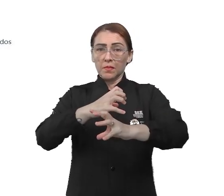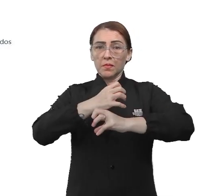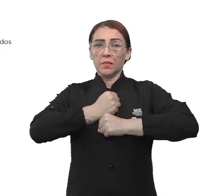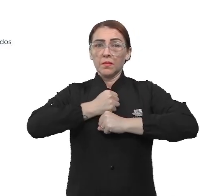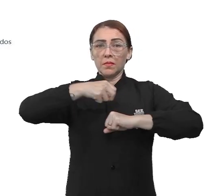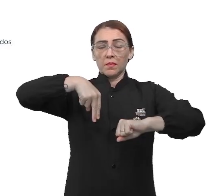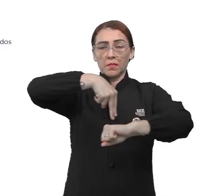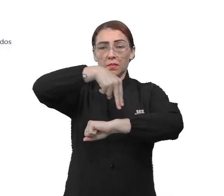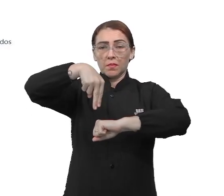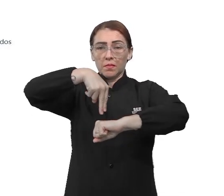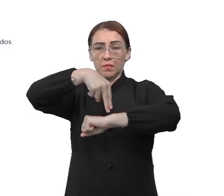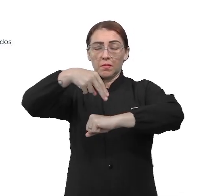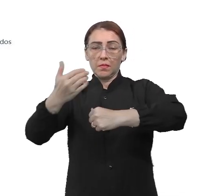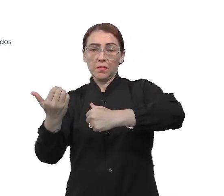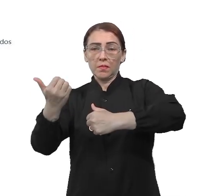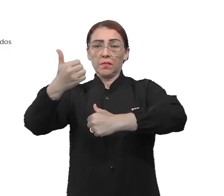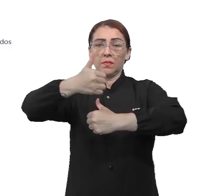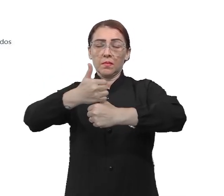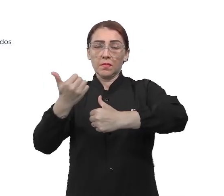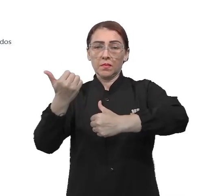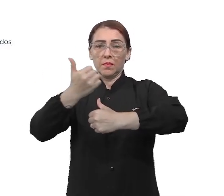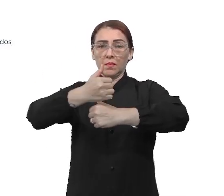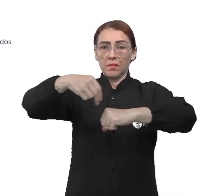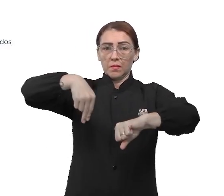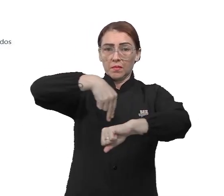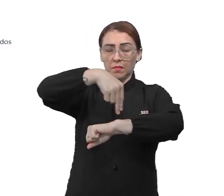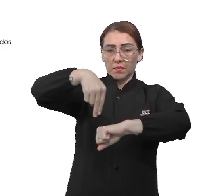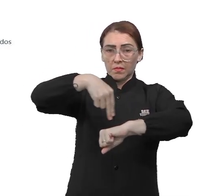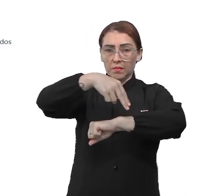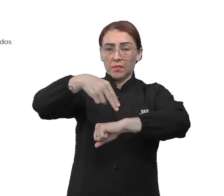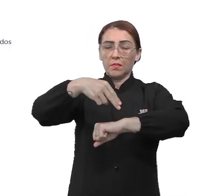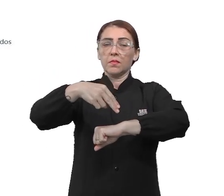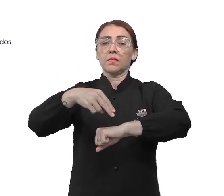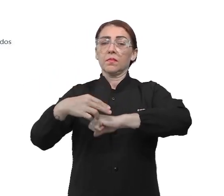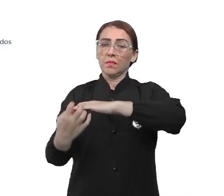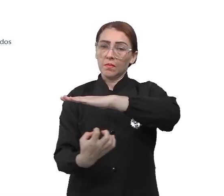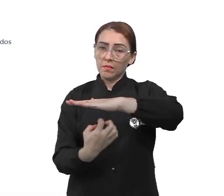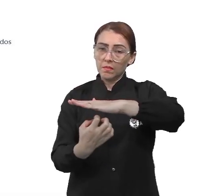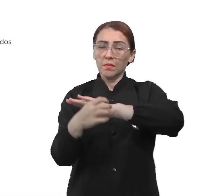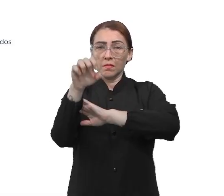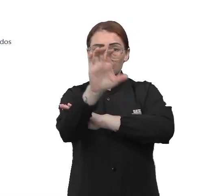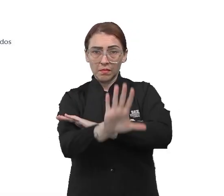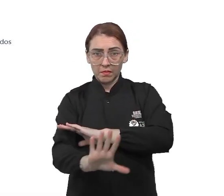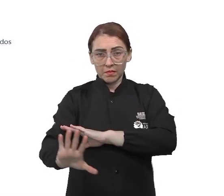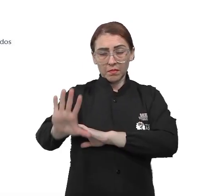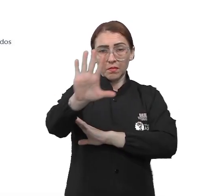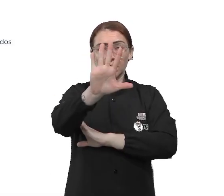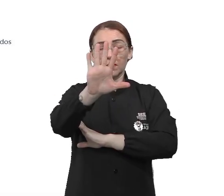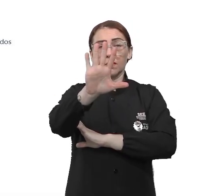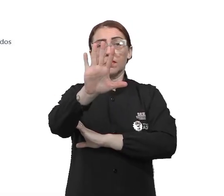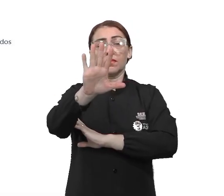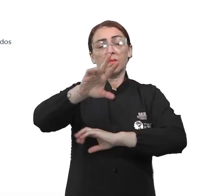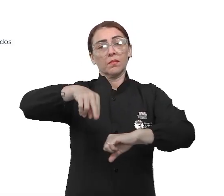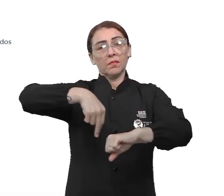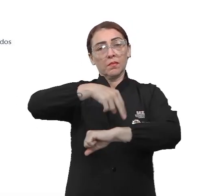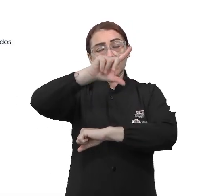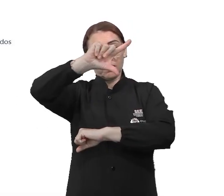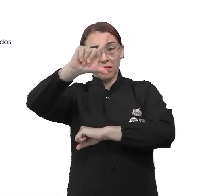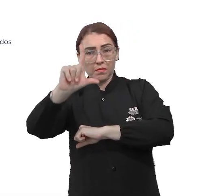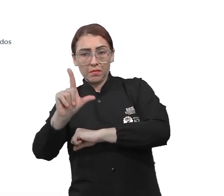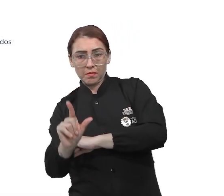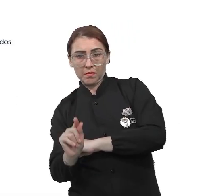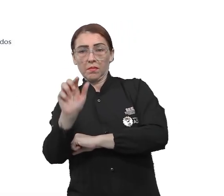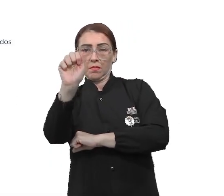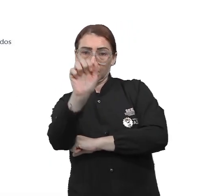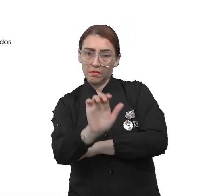de nação sobre outras nações, domínio de nações de potências europeias sobre nações africanas